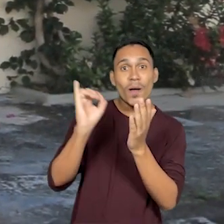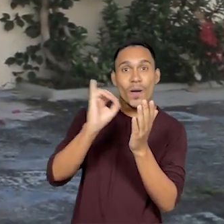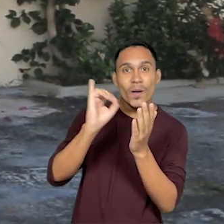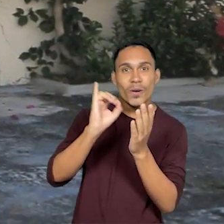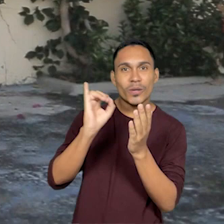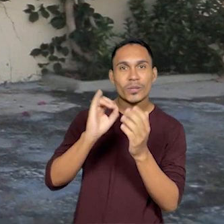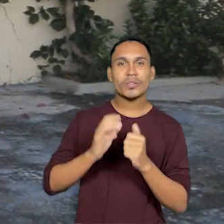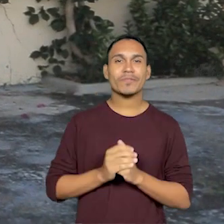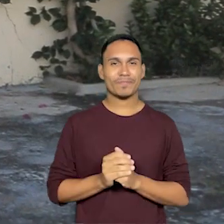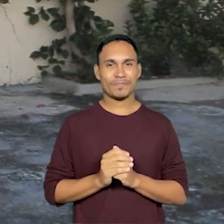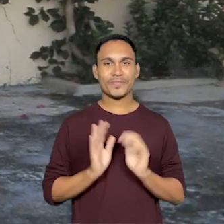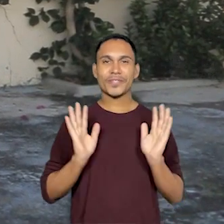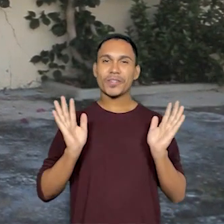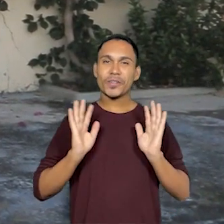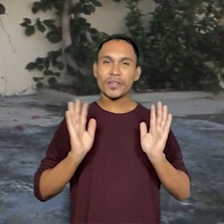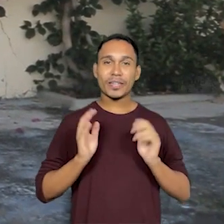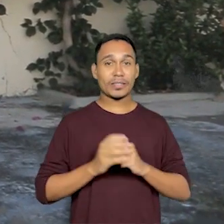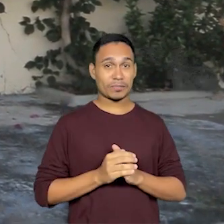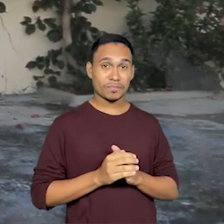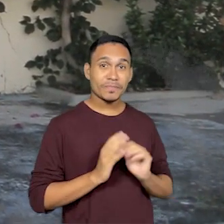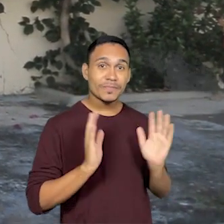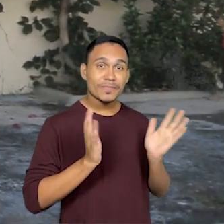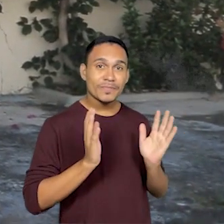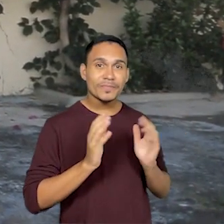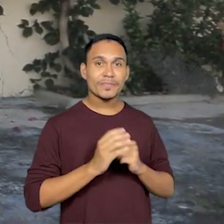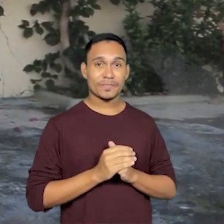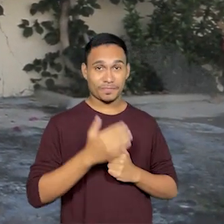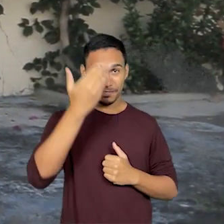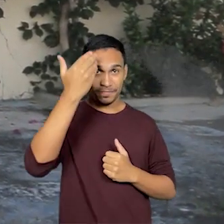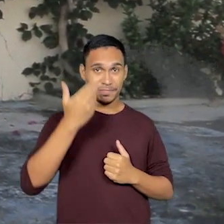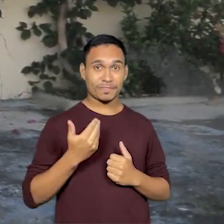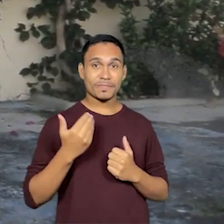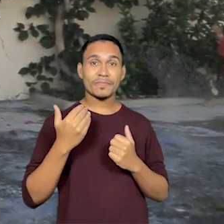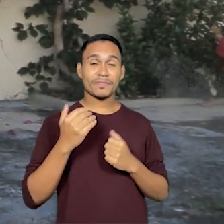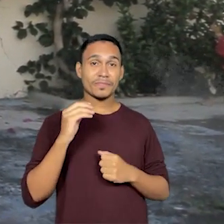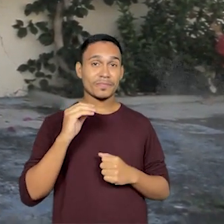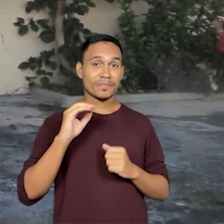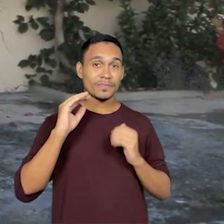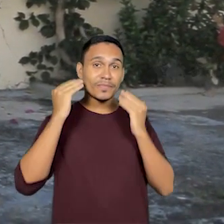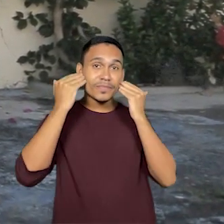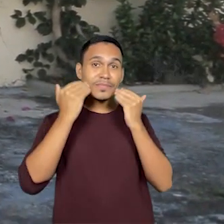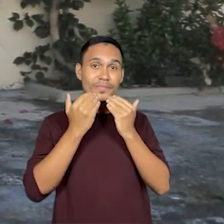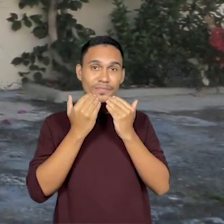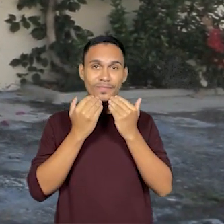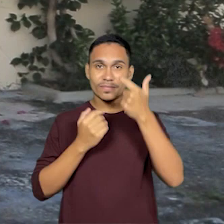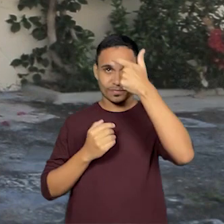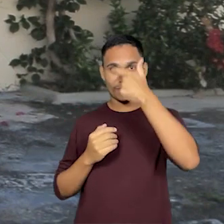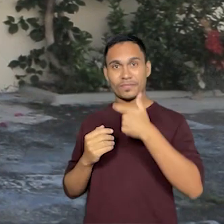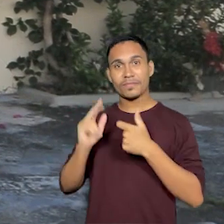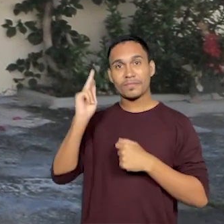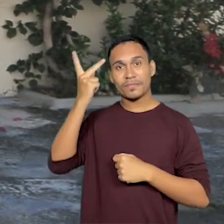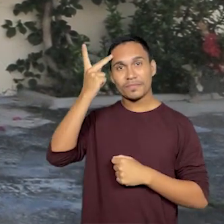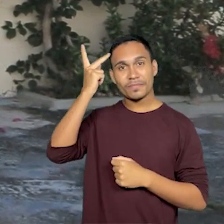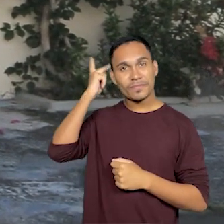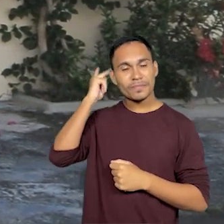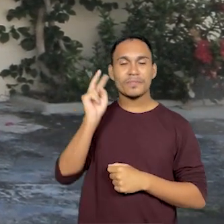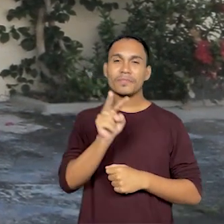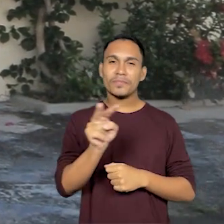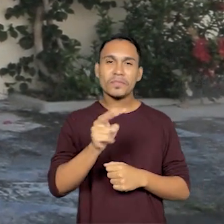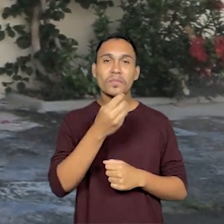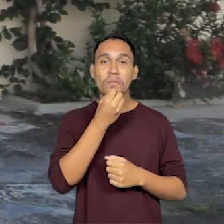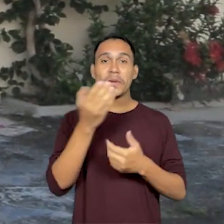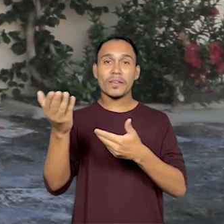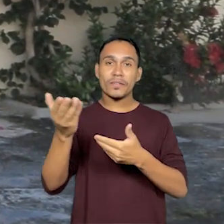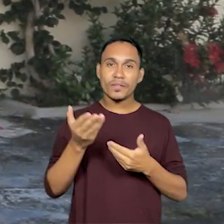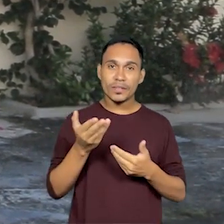Oi! Olá! Bom dia! Oi, olá. Eu sou o John. Eu sou a Clarissa. Eu sou a Edilene. Sejam bem-vindos ao Arte Jucá. Obrigada.